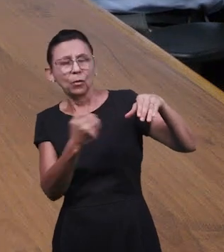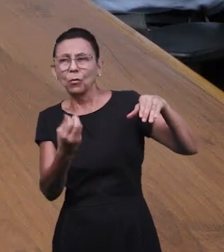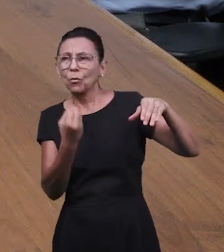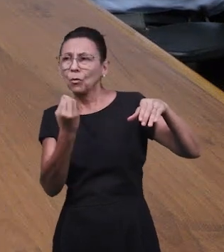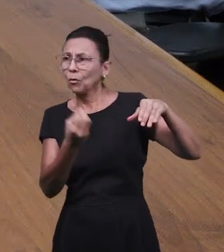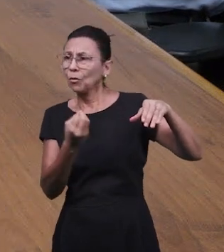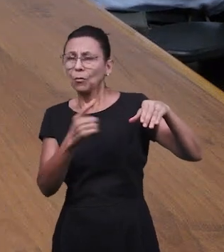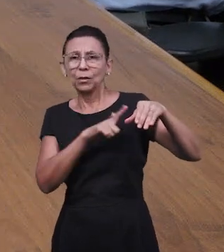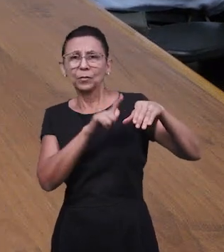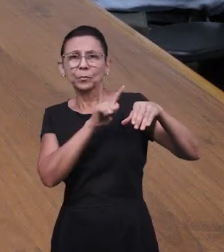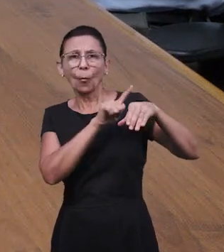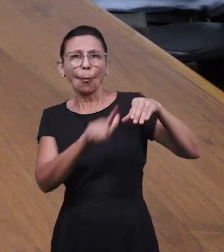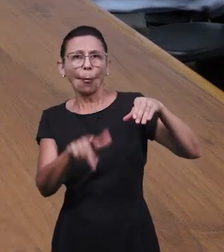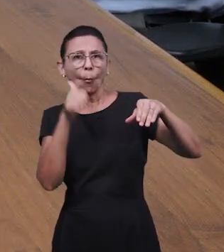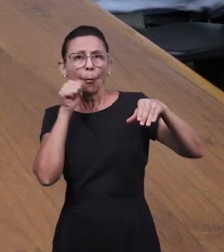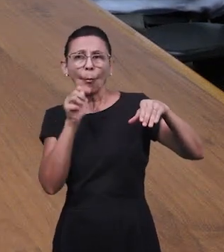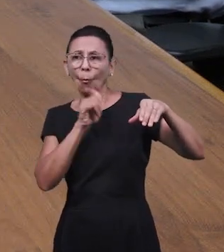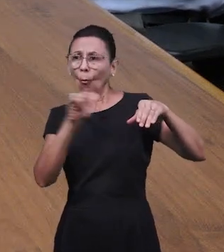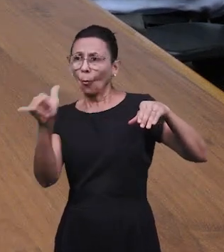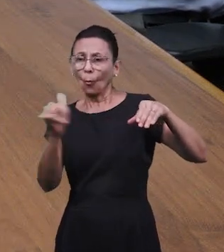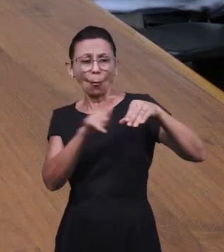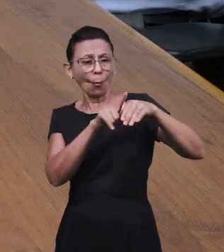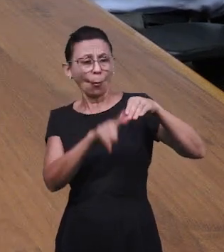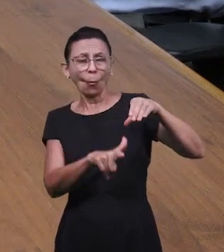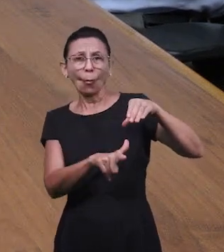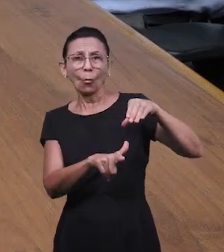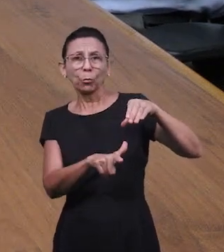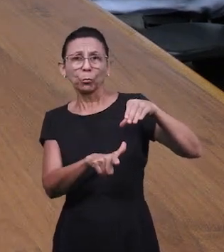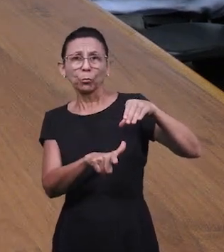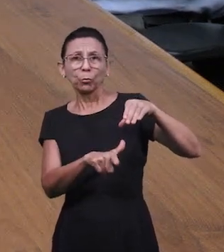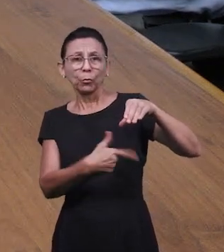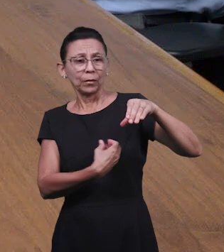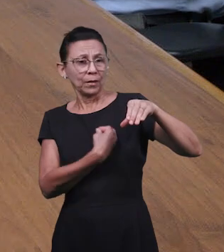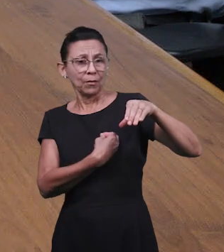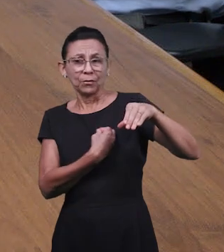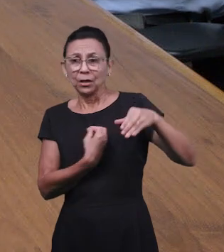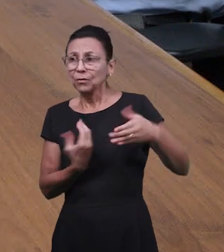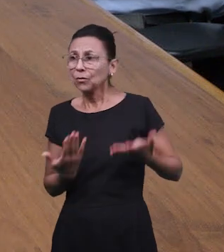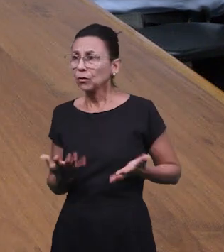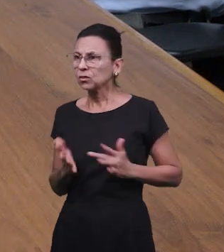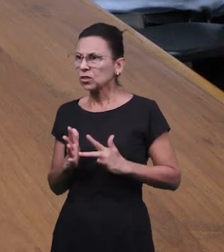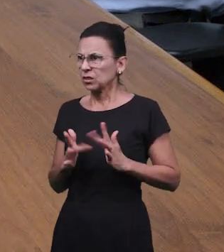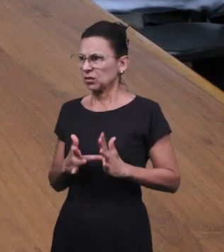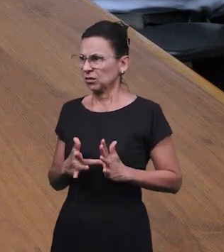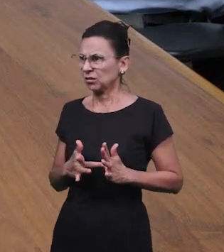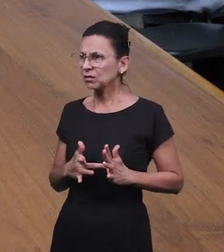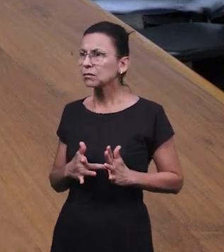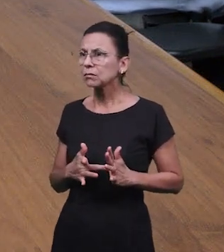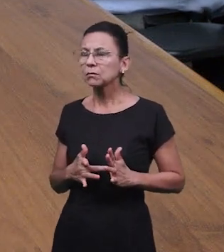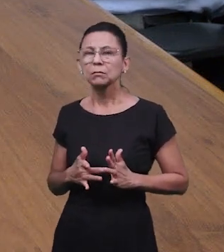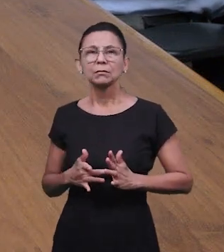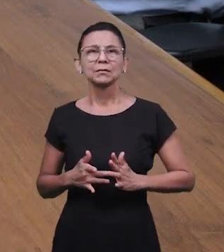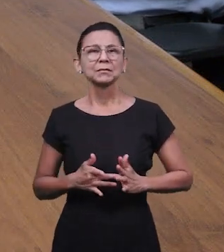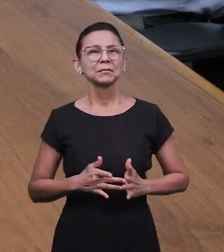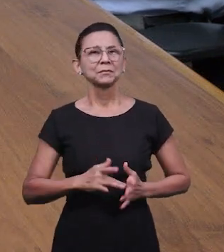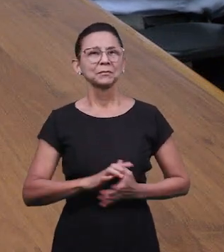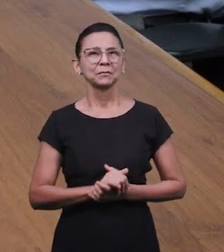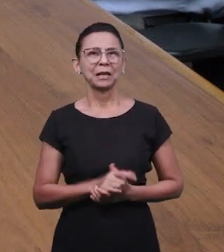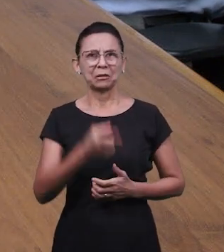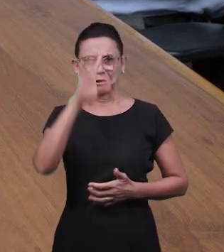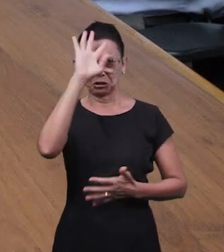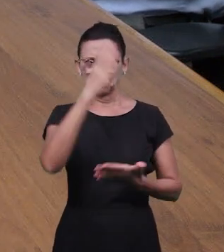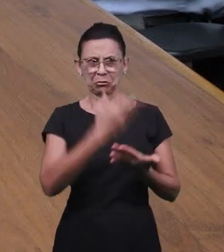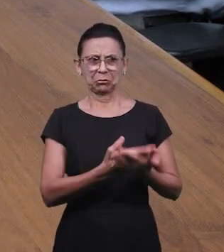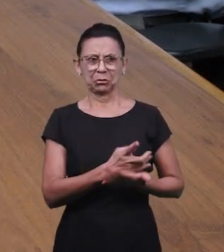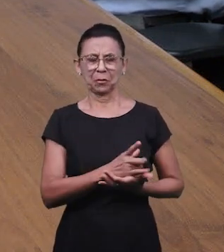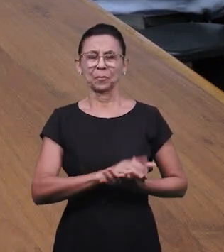sepulcro está vazio, que não encontraram ele lá, que ele está vivo. Mas não dá para acreditar, né? É mais ou menos assim. Mas Jesus se revelou